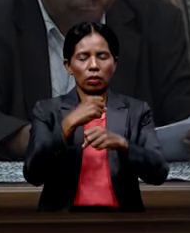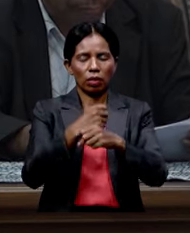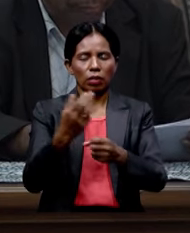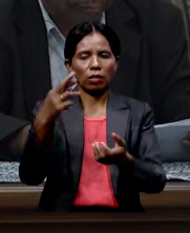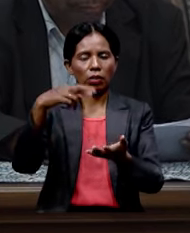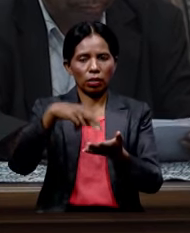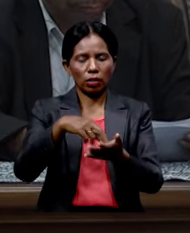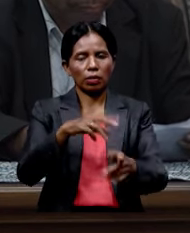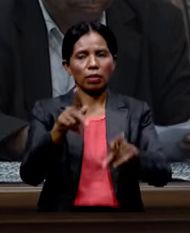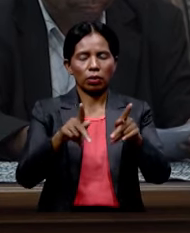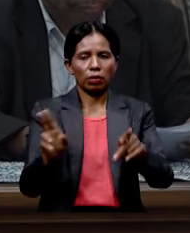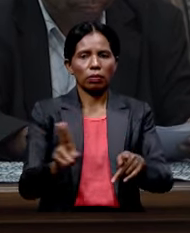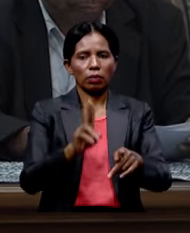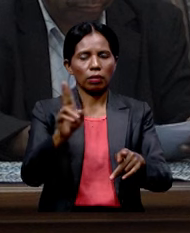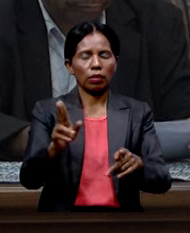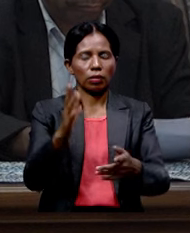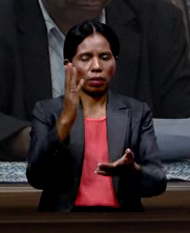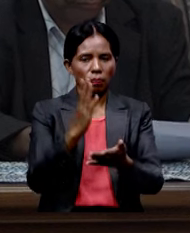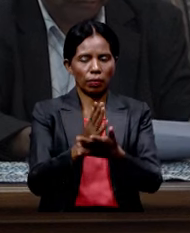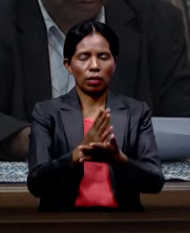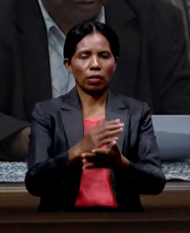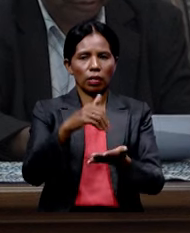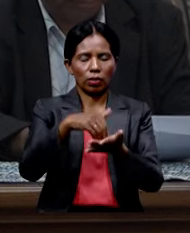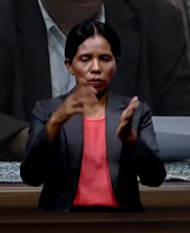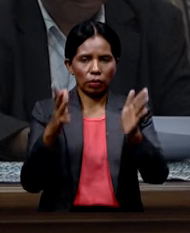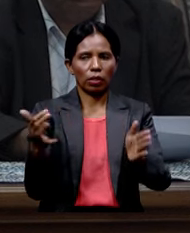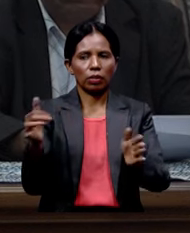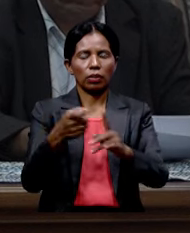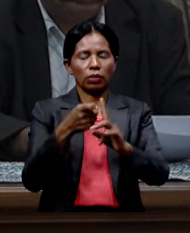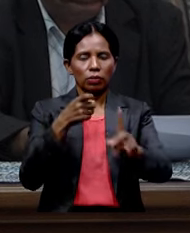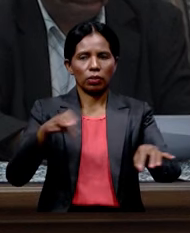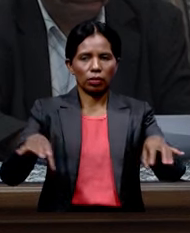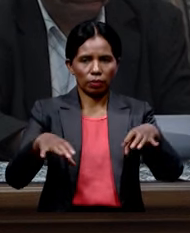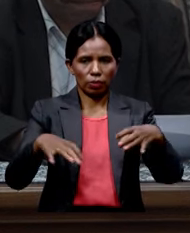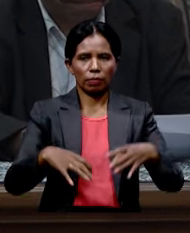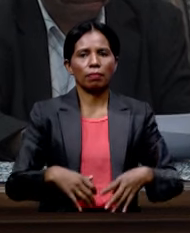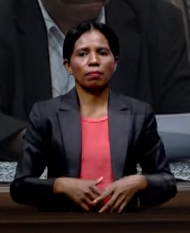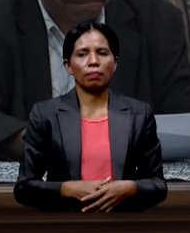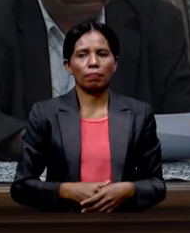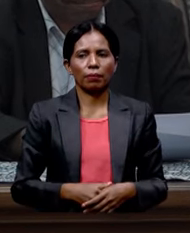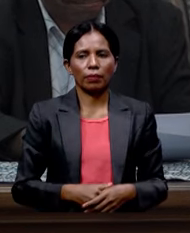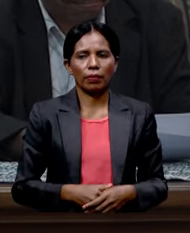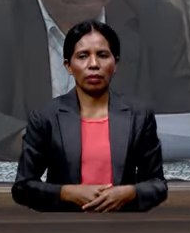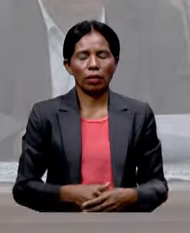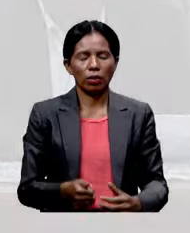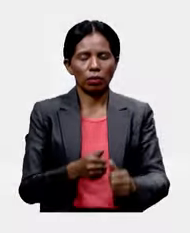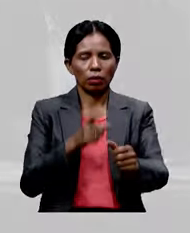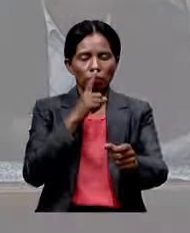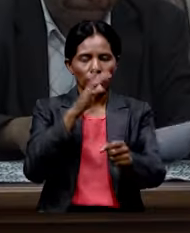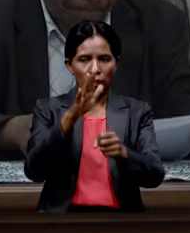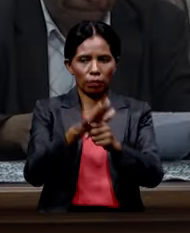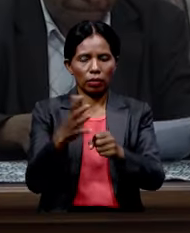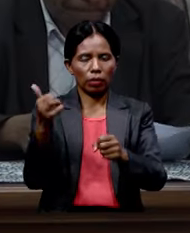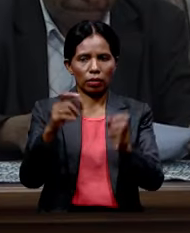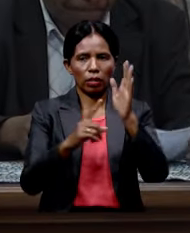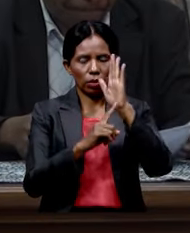reinscrição, mas a universidade se elimina estudante sirene, husi sistema. Hoje cumpre promessa sira neve